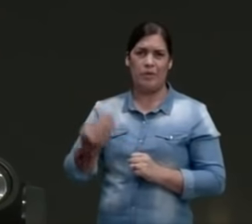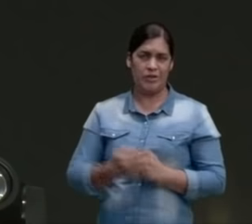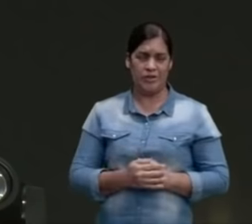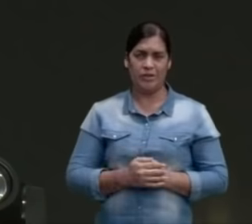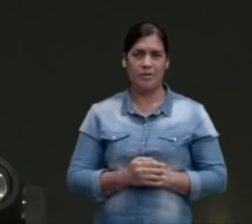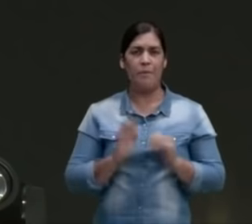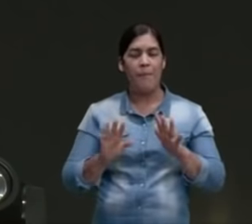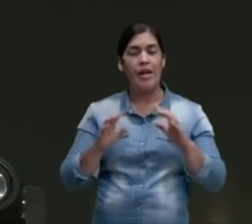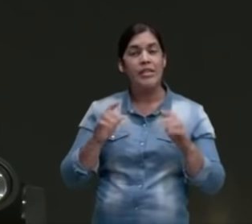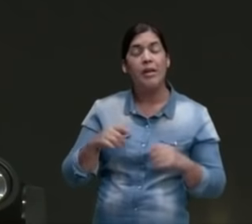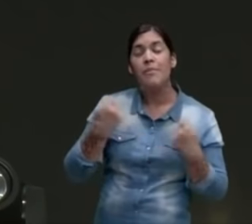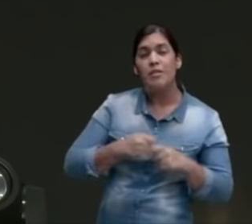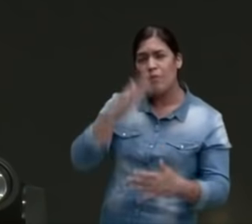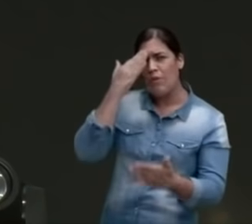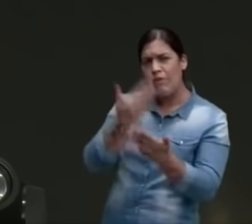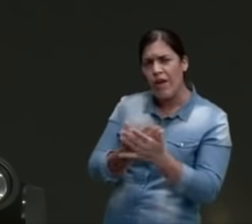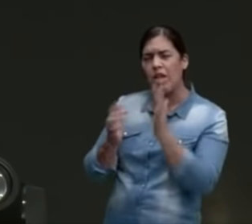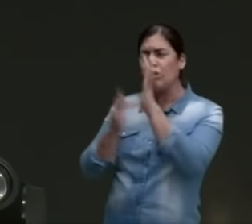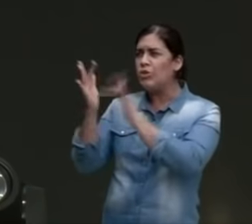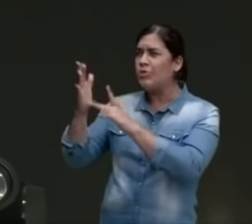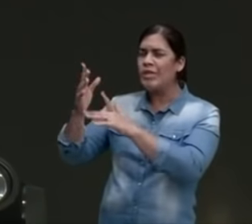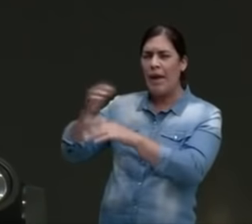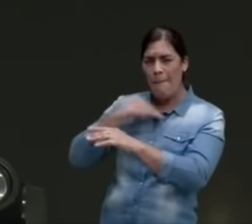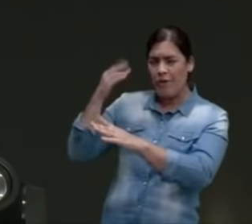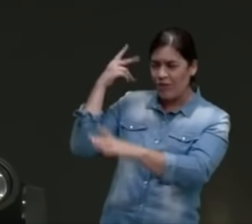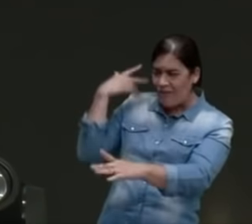e crer naquele que venceu a morte, que é Jesus.